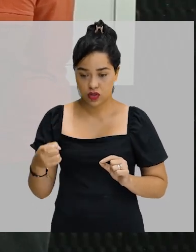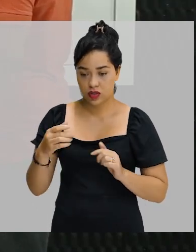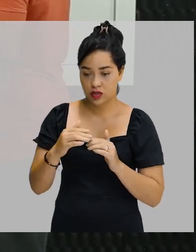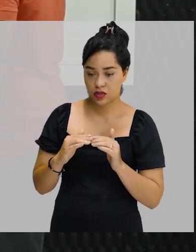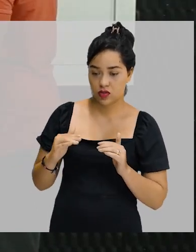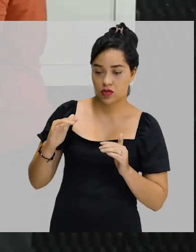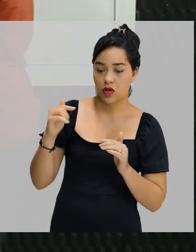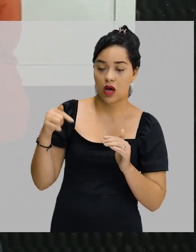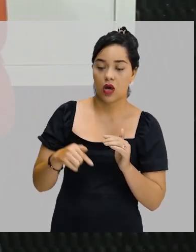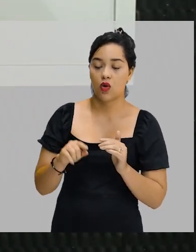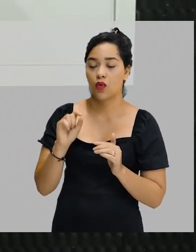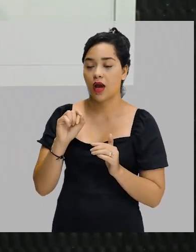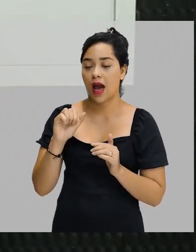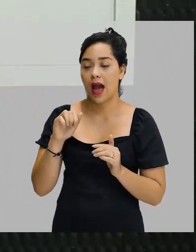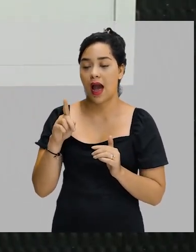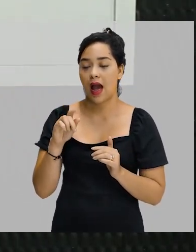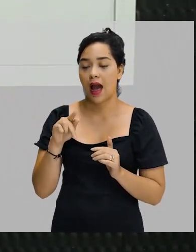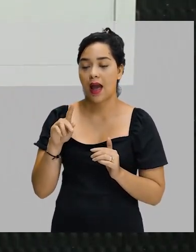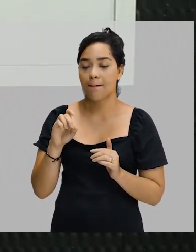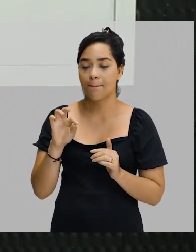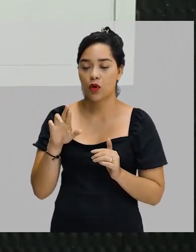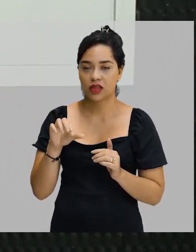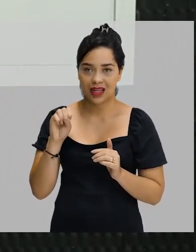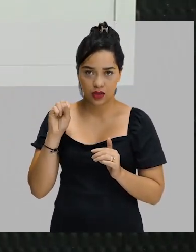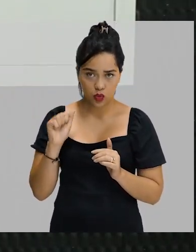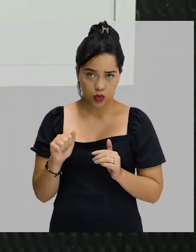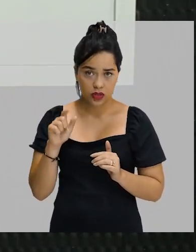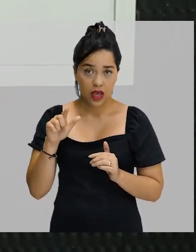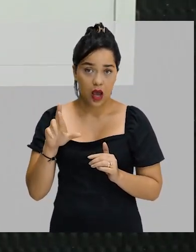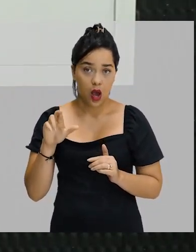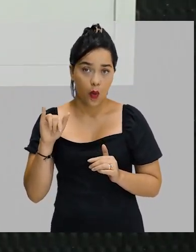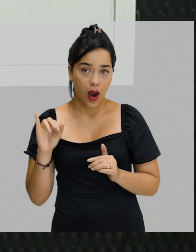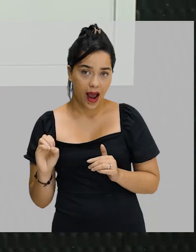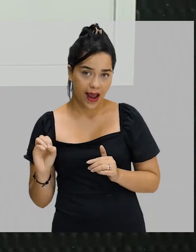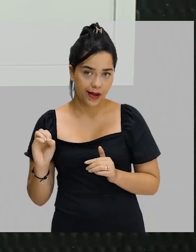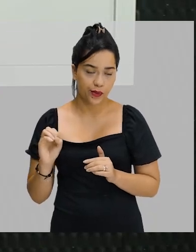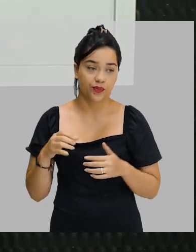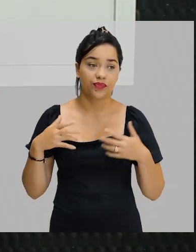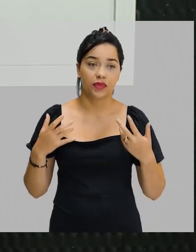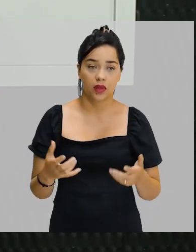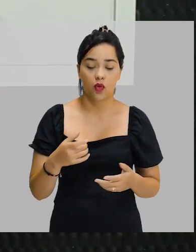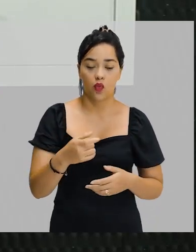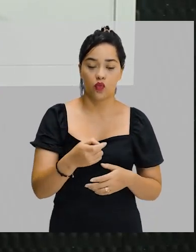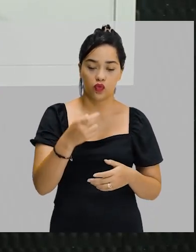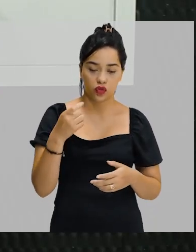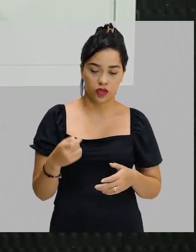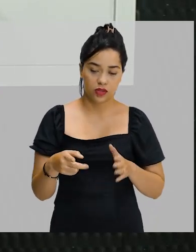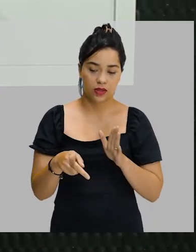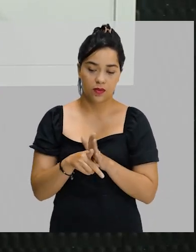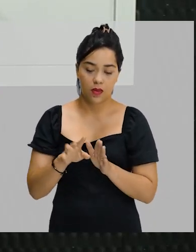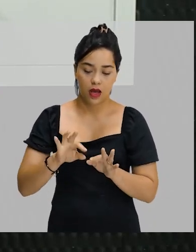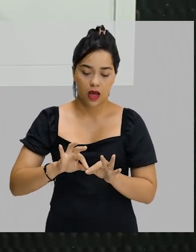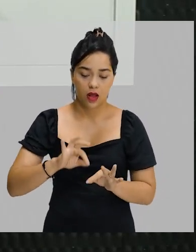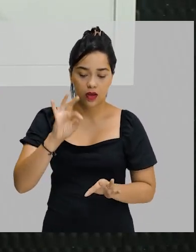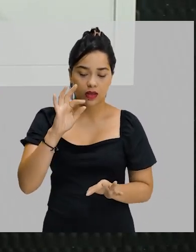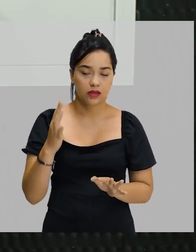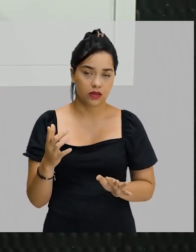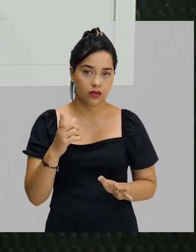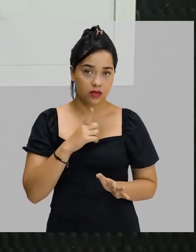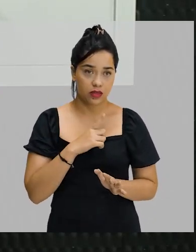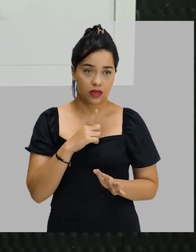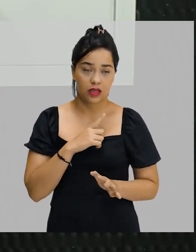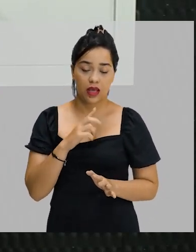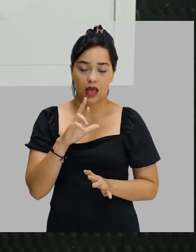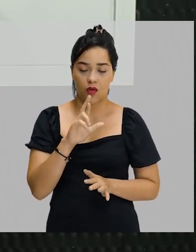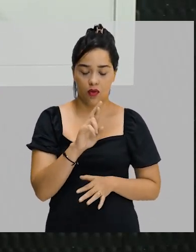hipotenusa, que é o raio, ok? Então, o X, que é a elongação, vai